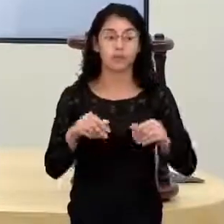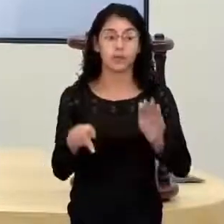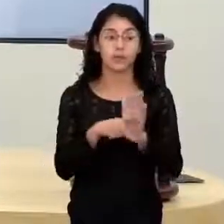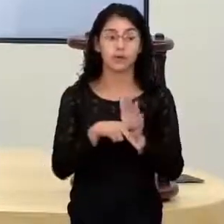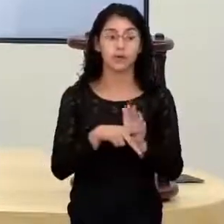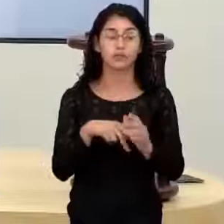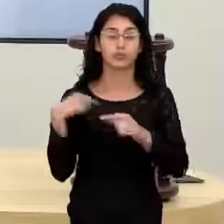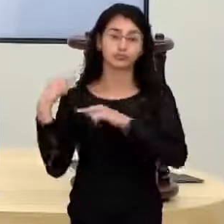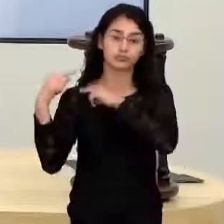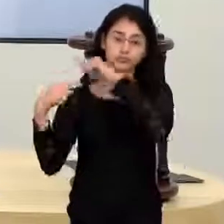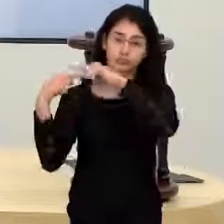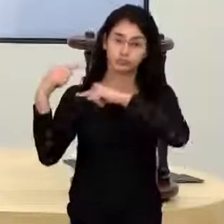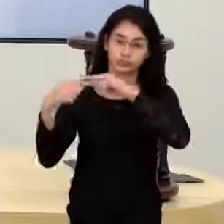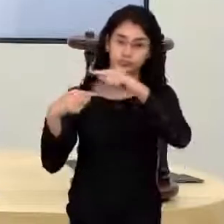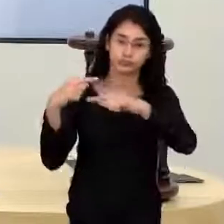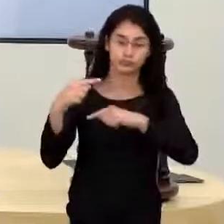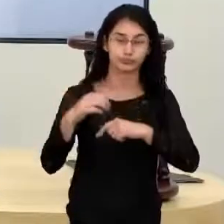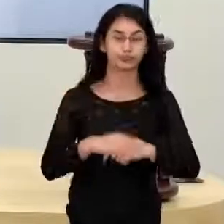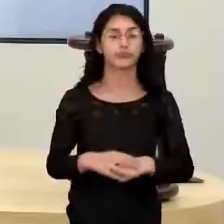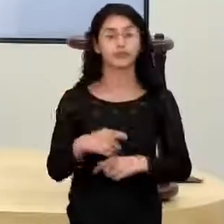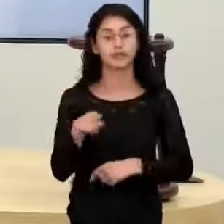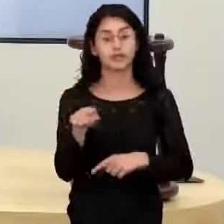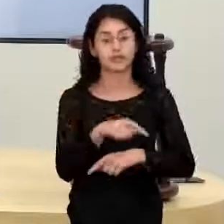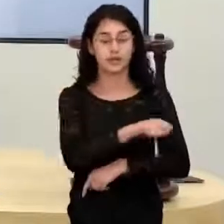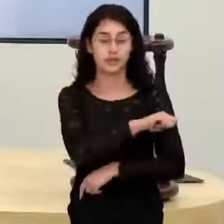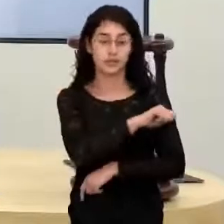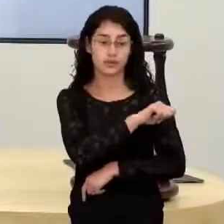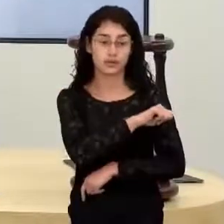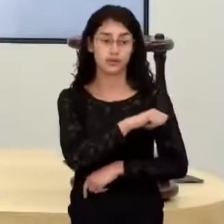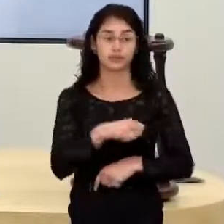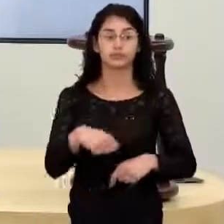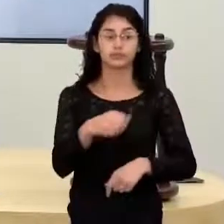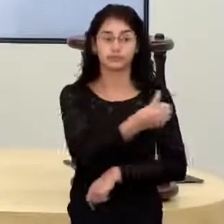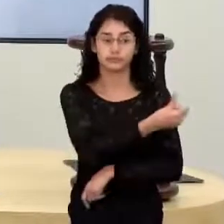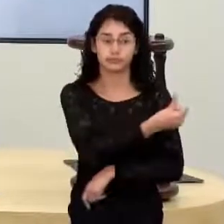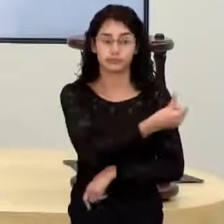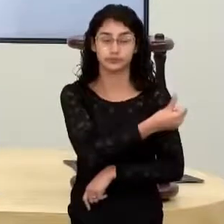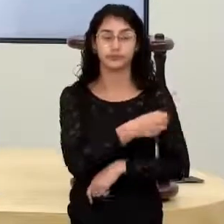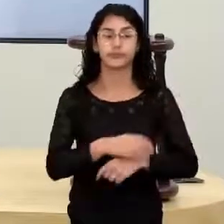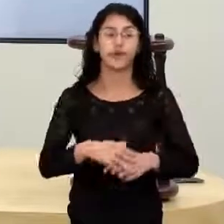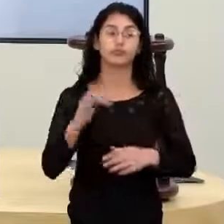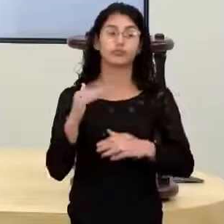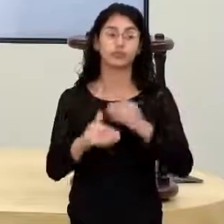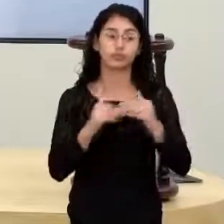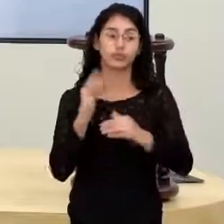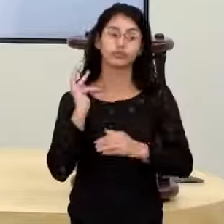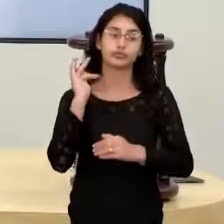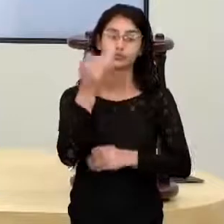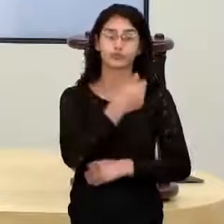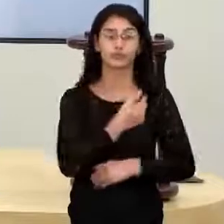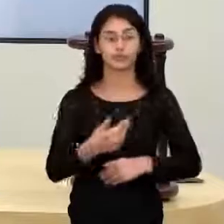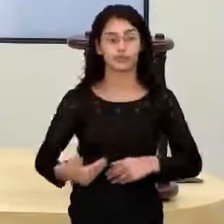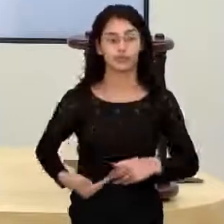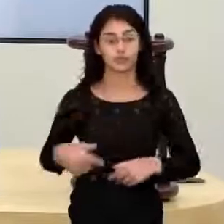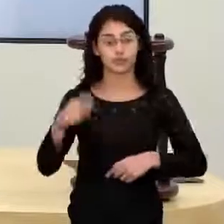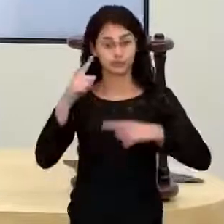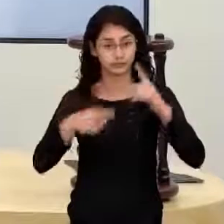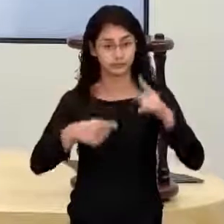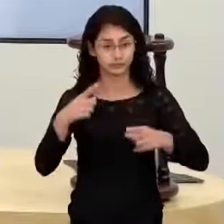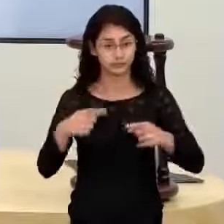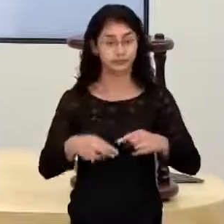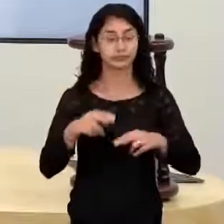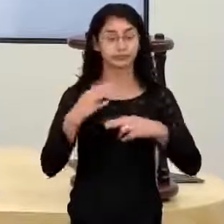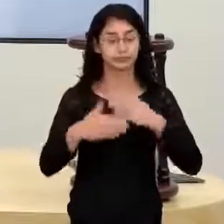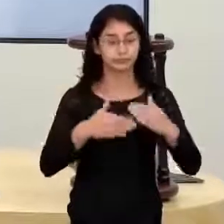para os nossos netos. E vocês, estudantes do 6º ano, serão os futuros governantes dessa terra. Então, nós precisamos cuidar do nosso país com